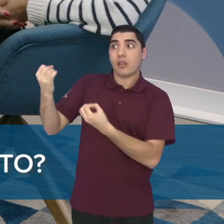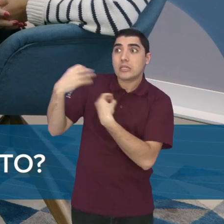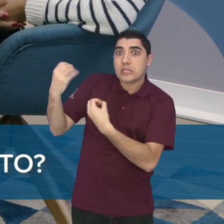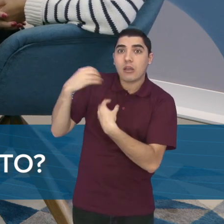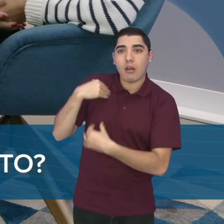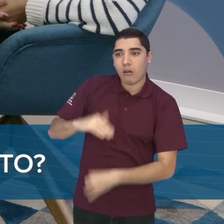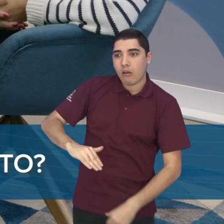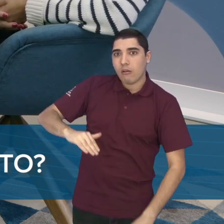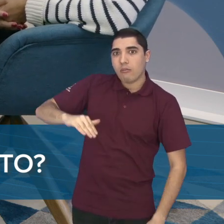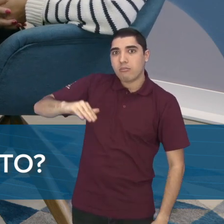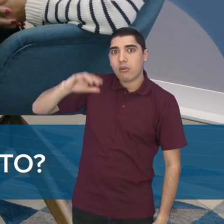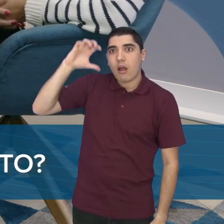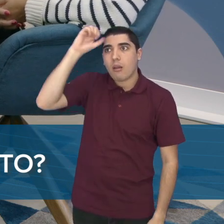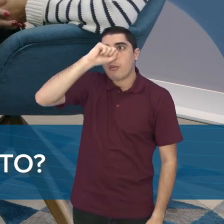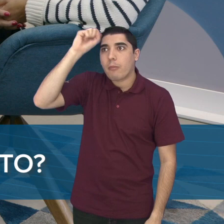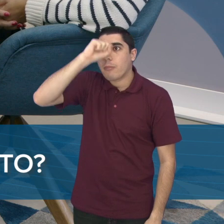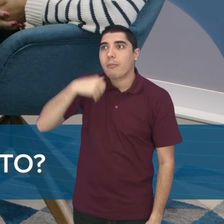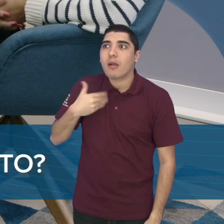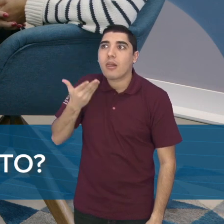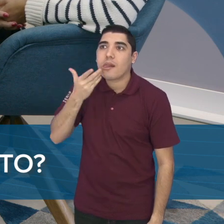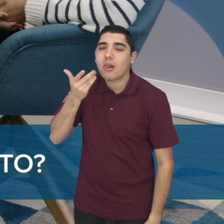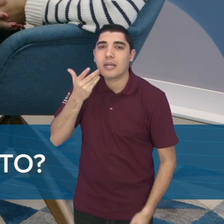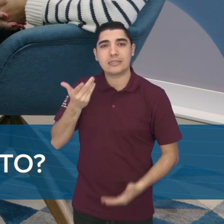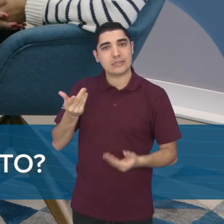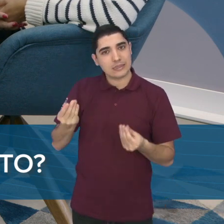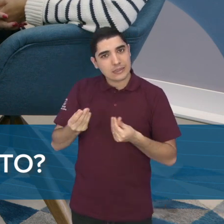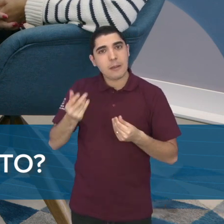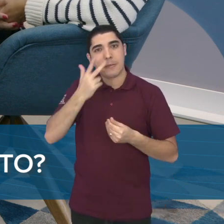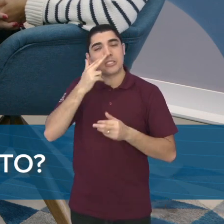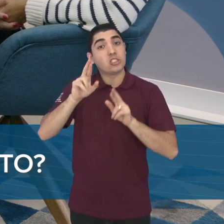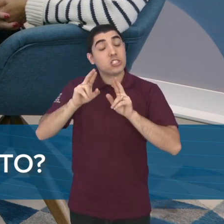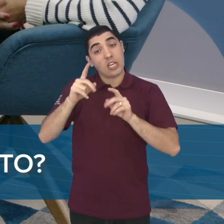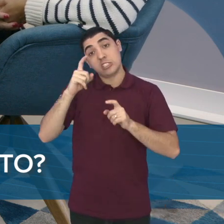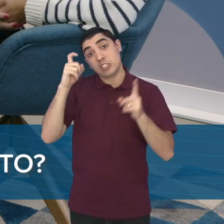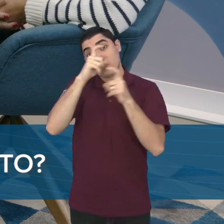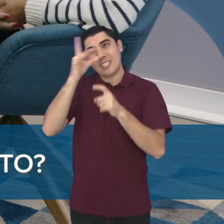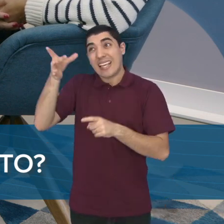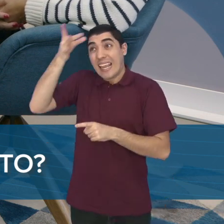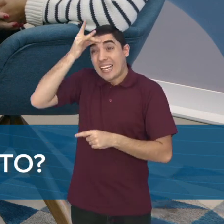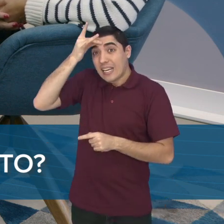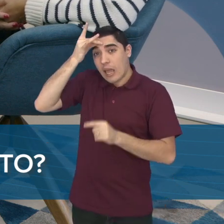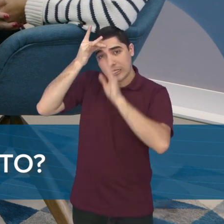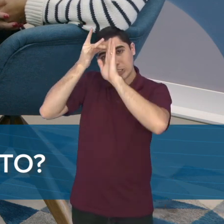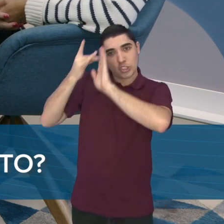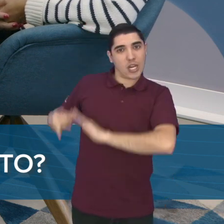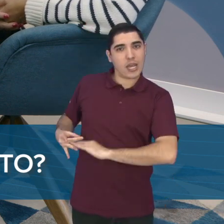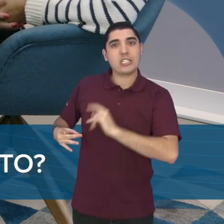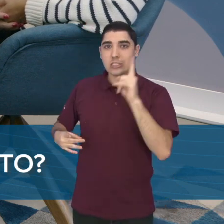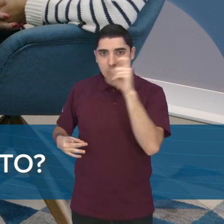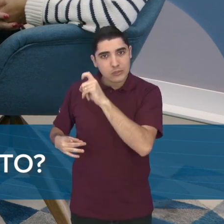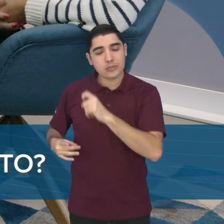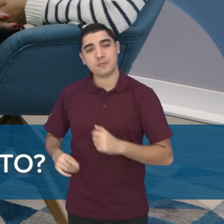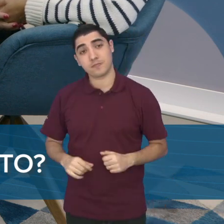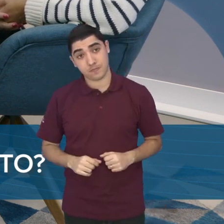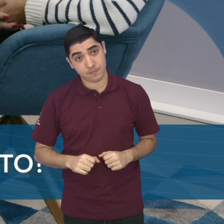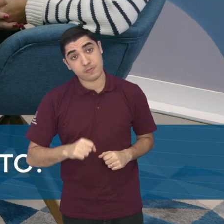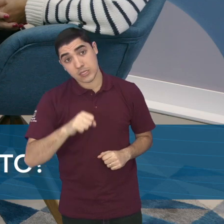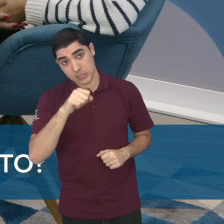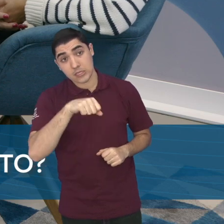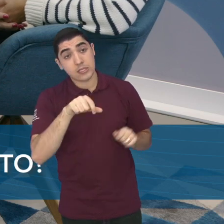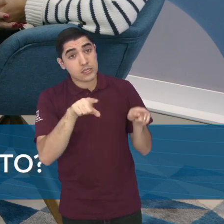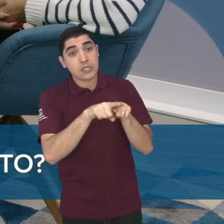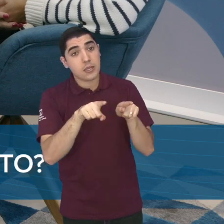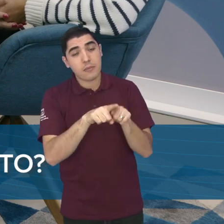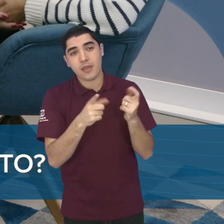essa referência, né? Então, para você se desvincular daquilo é muito difícil. Sim, acho que está até na nossa forma de contar a história, né?